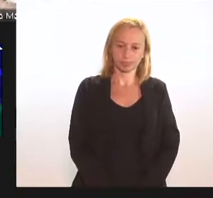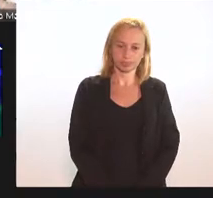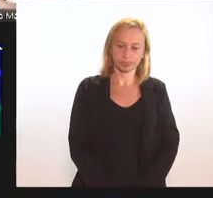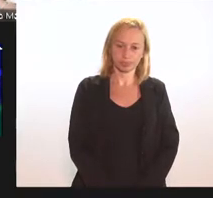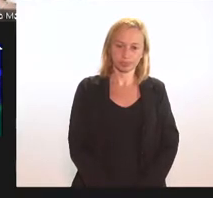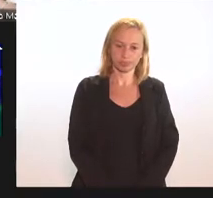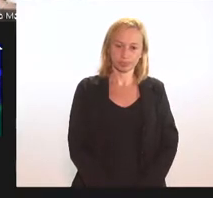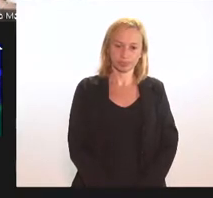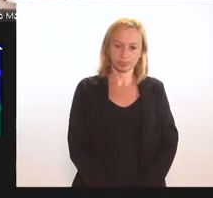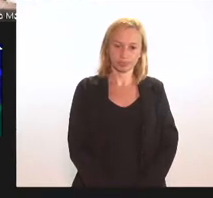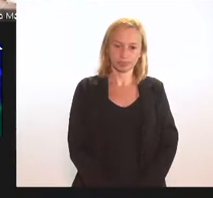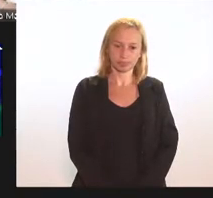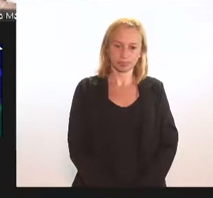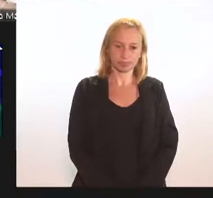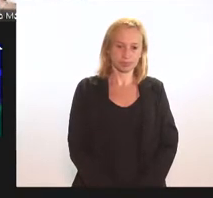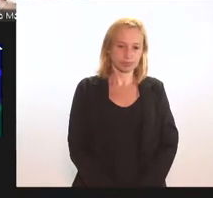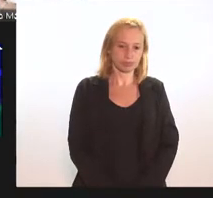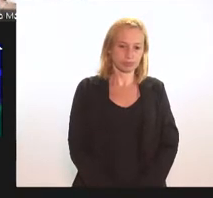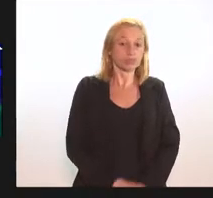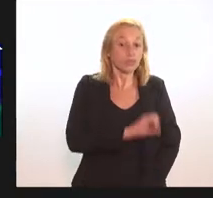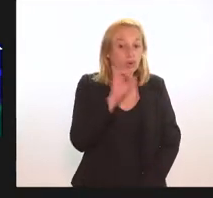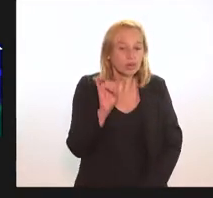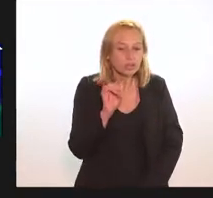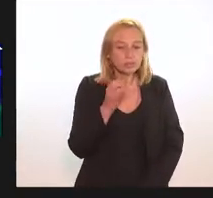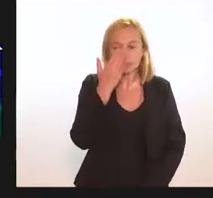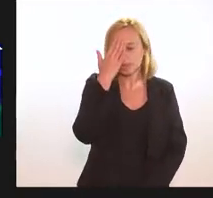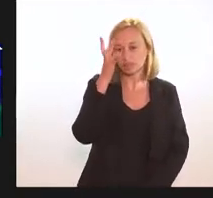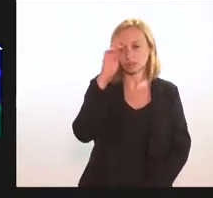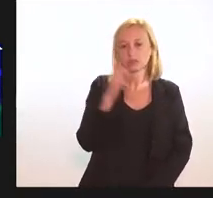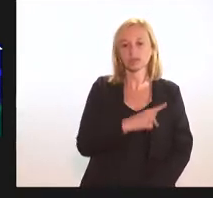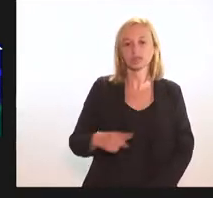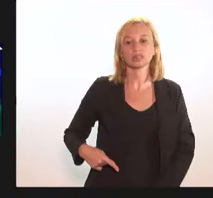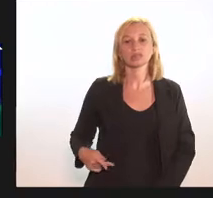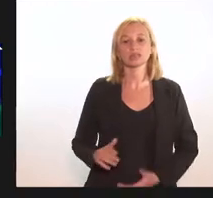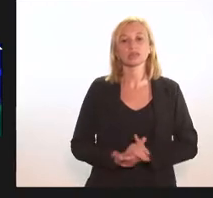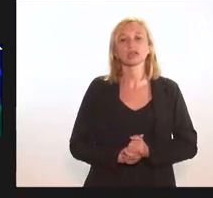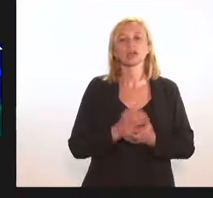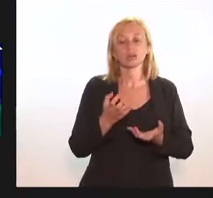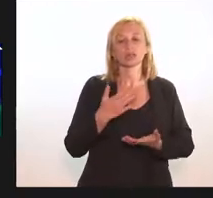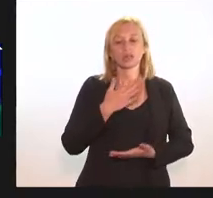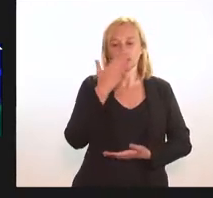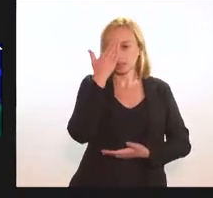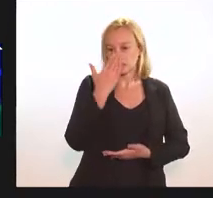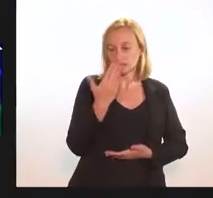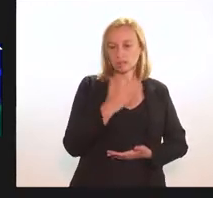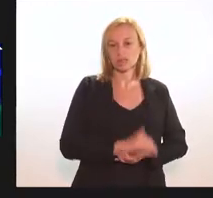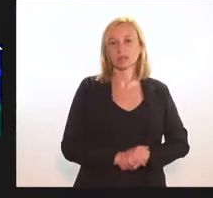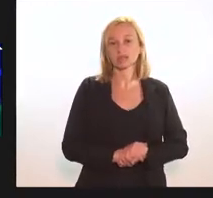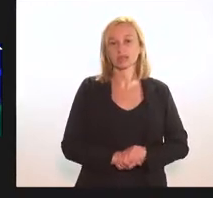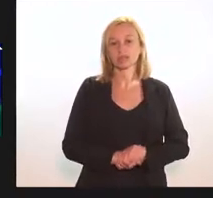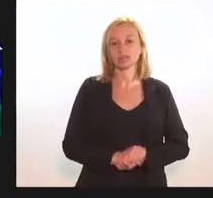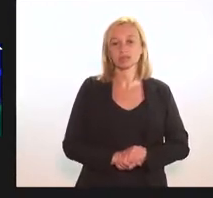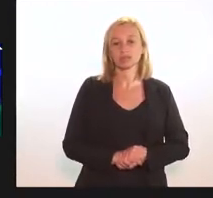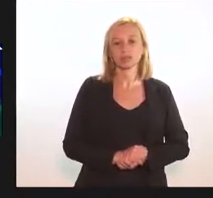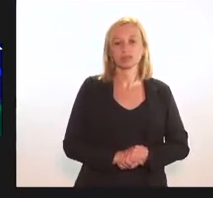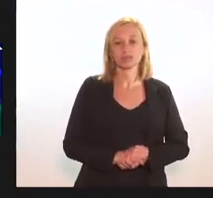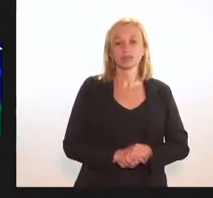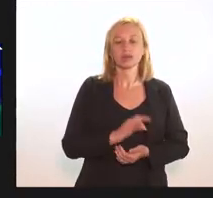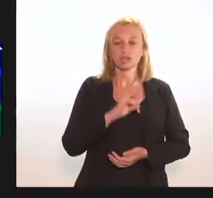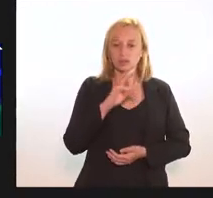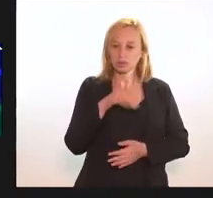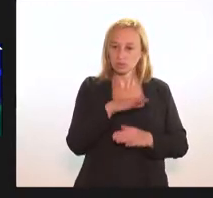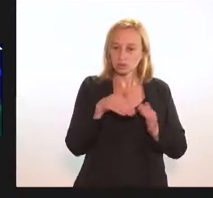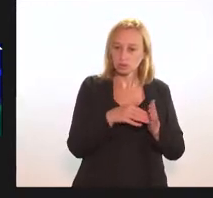Alexandre, que não aplaude. Obrigado, presidente. Eu queria agradecer aí aos pares por terem